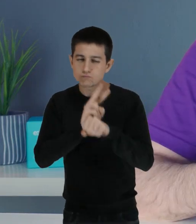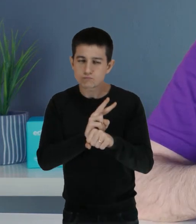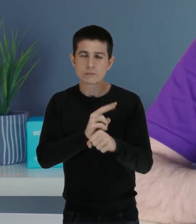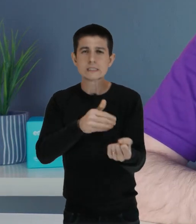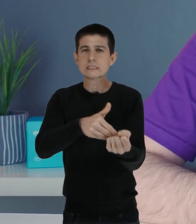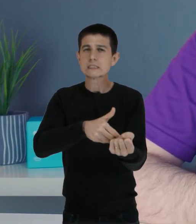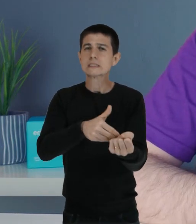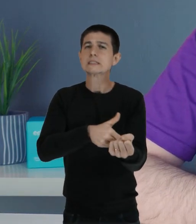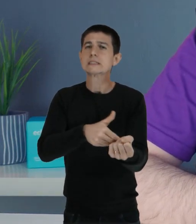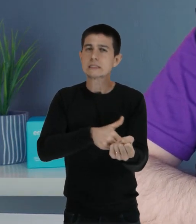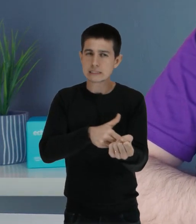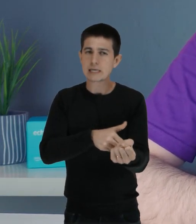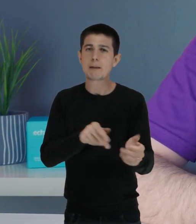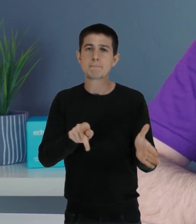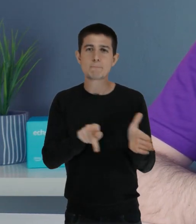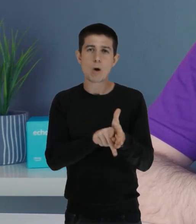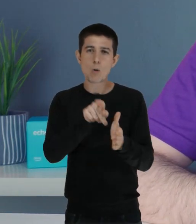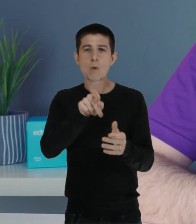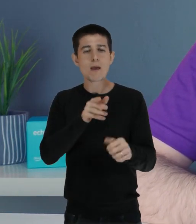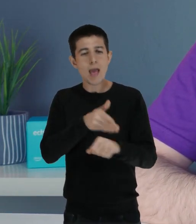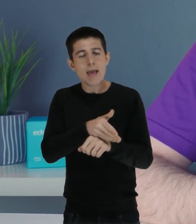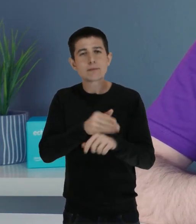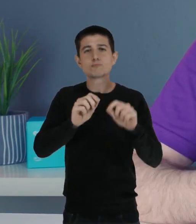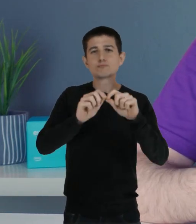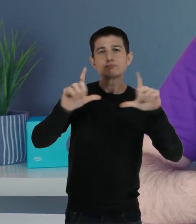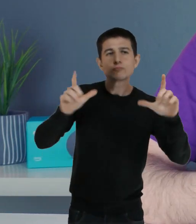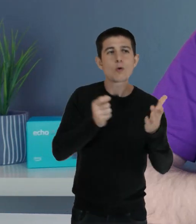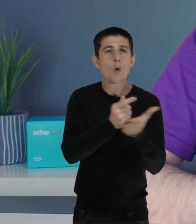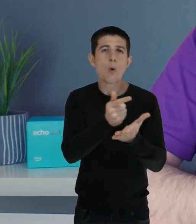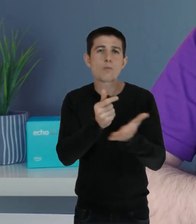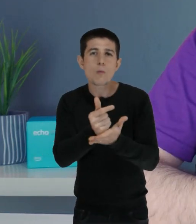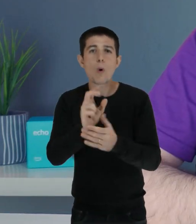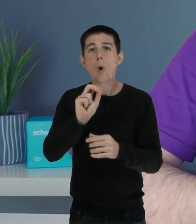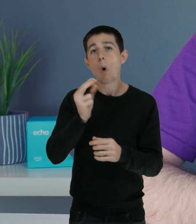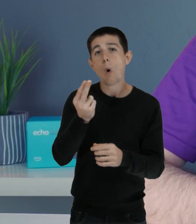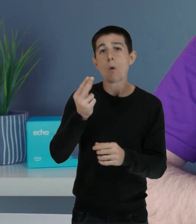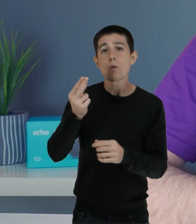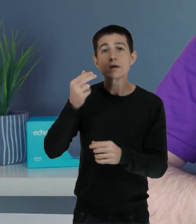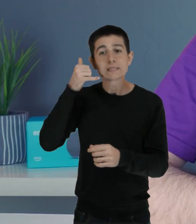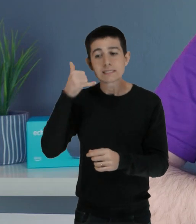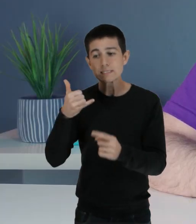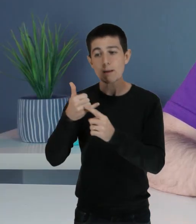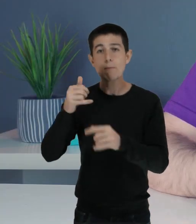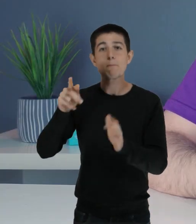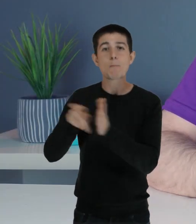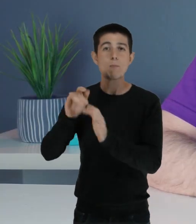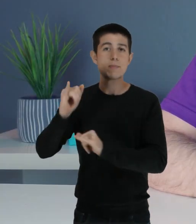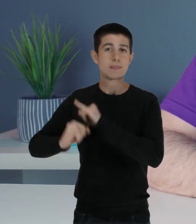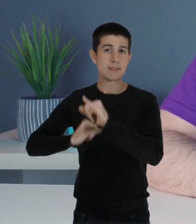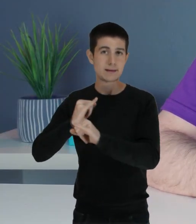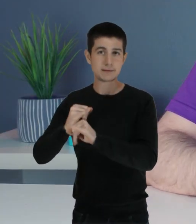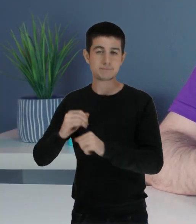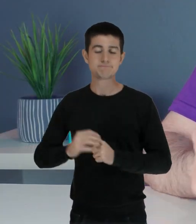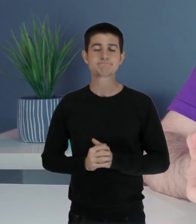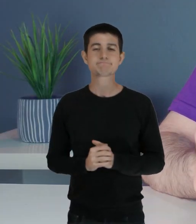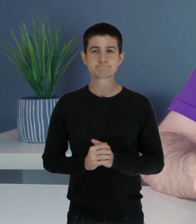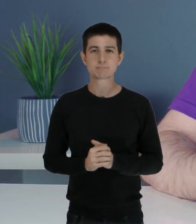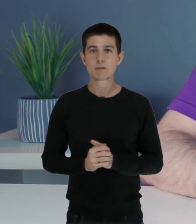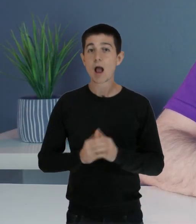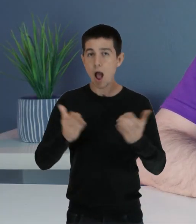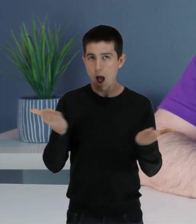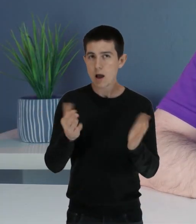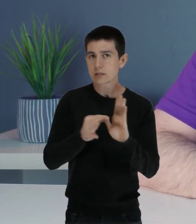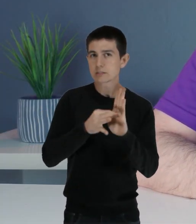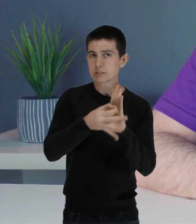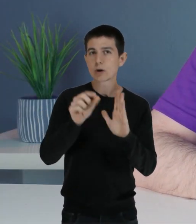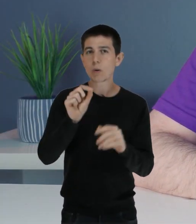residencial protegido por senha para efetuar suas compras ou a conexão de dados do seu celular. A próxima dica pode parecer óbvia, mas